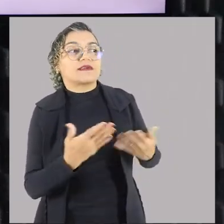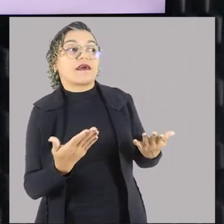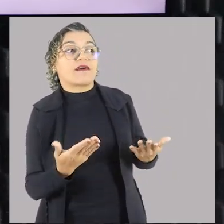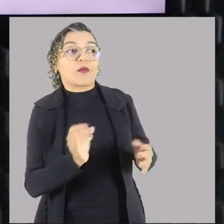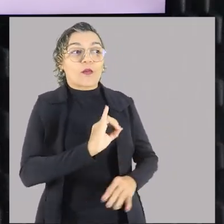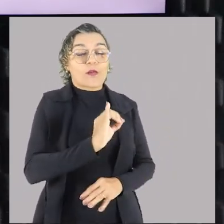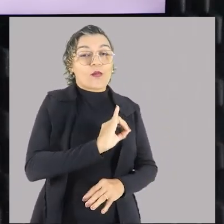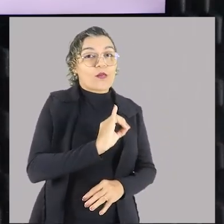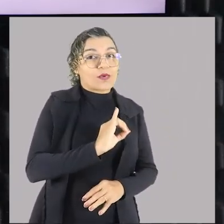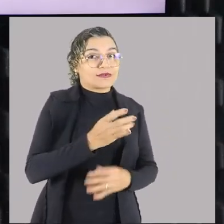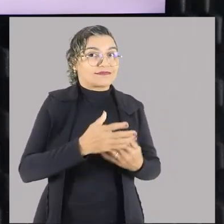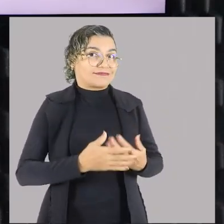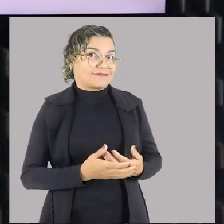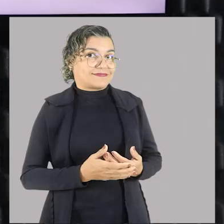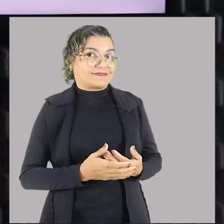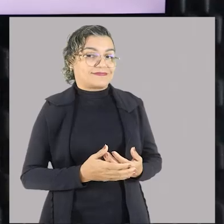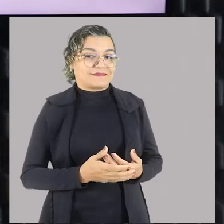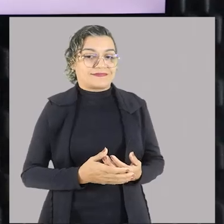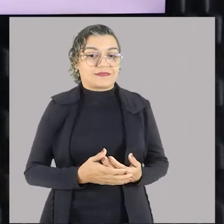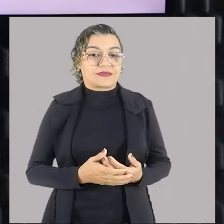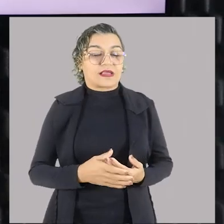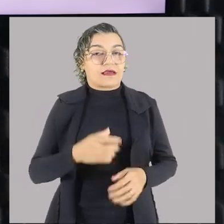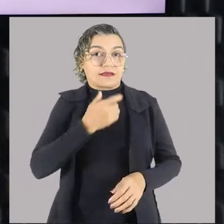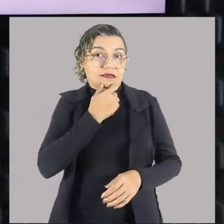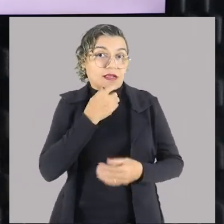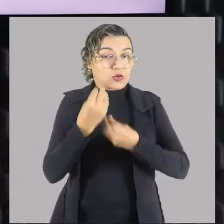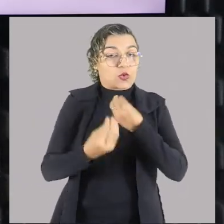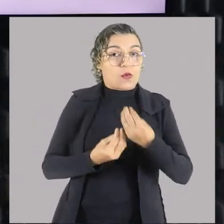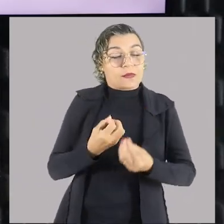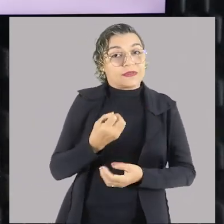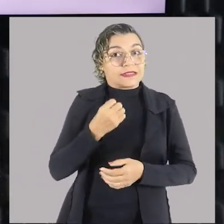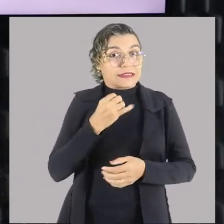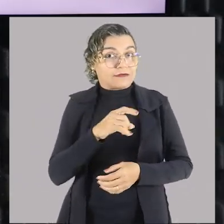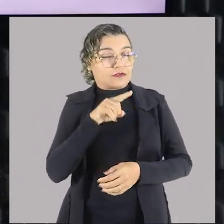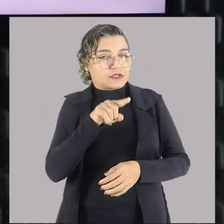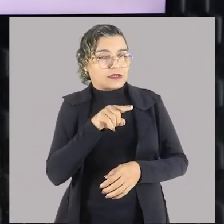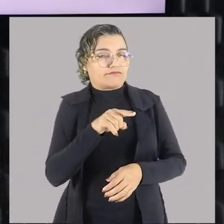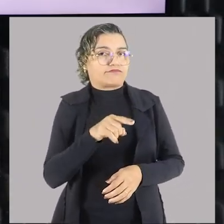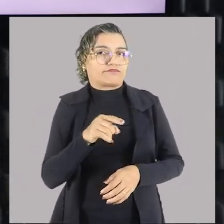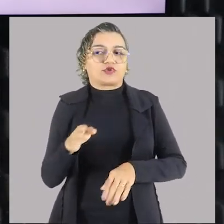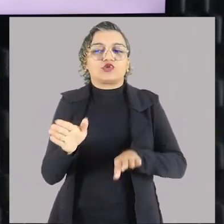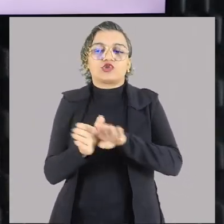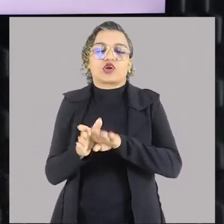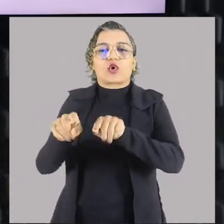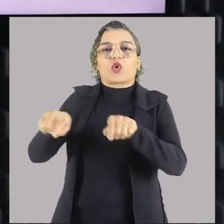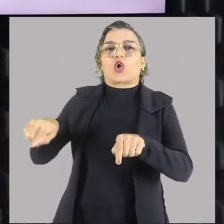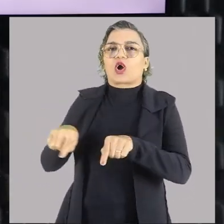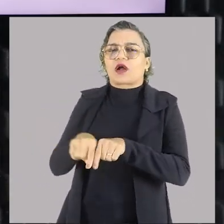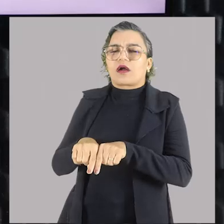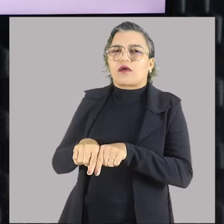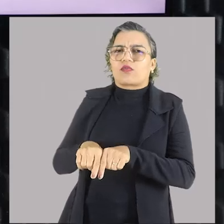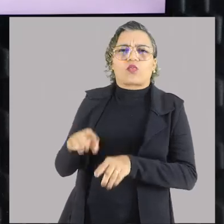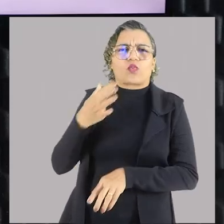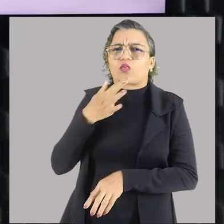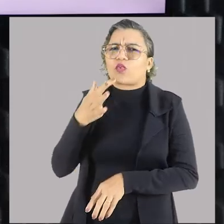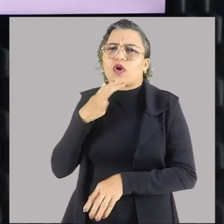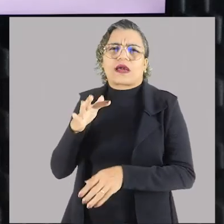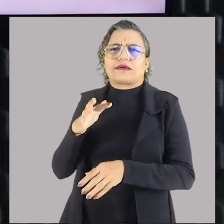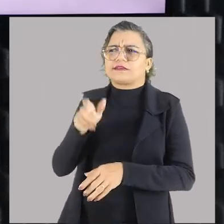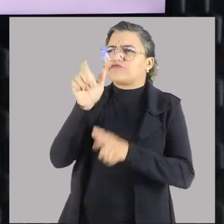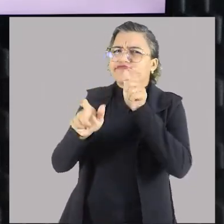em inglês? What's up? Mas se você chega, por exemplo, num ambiente que você não conhece as pessoas, que são pessoas